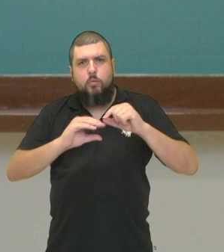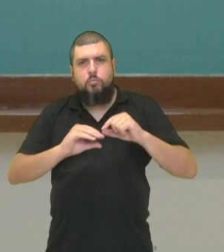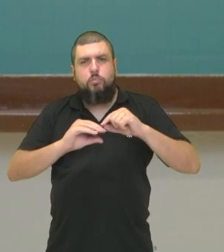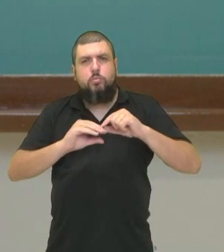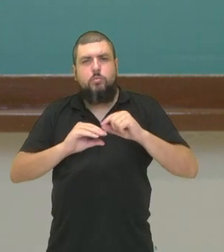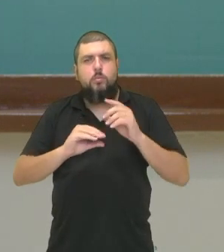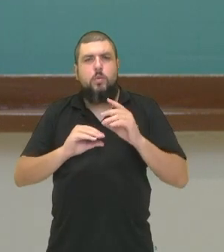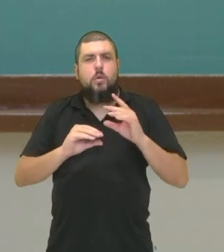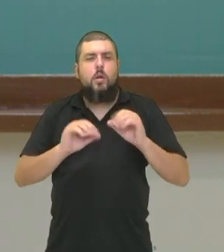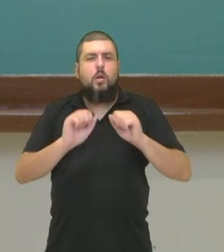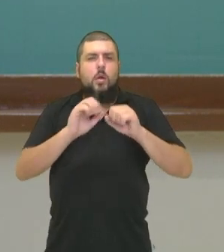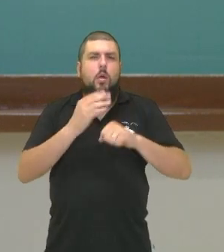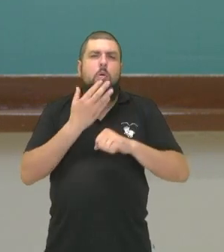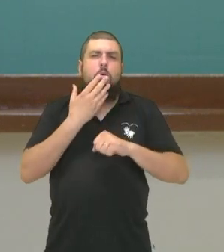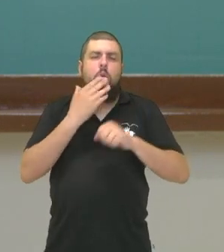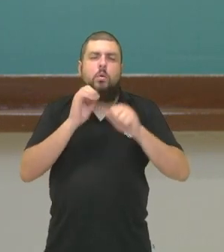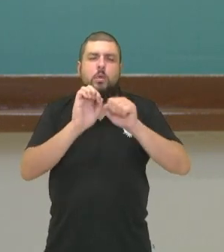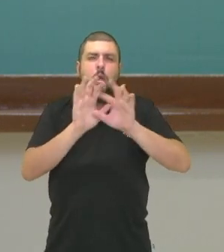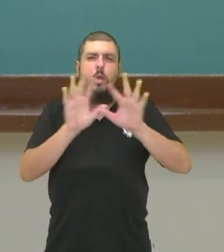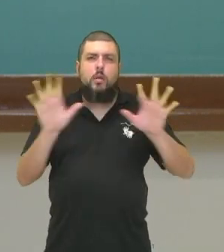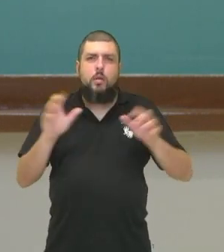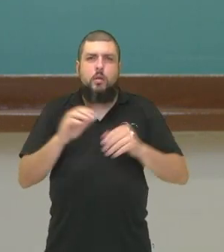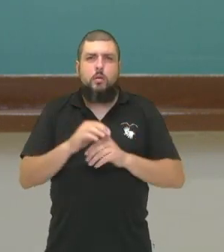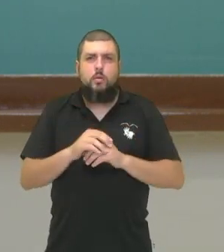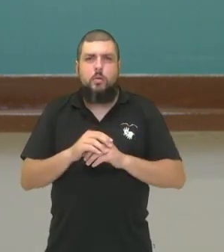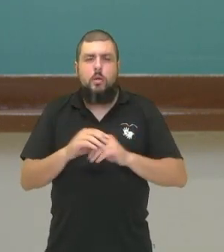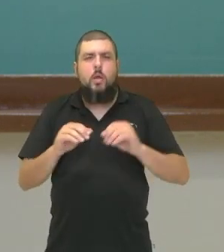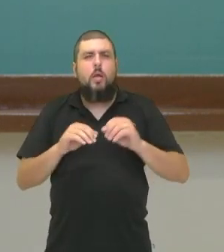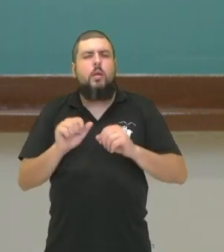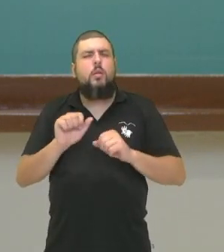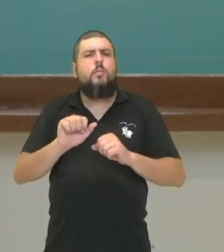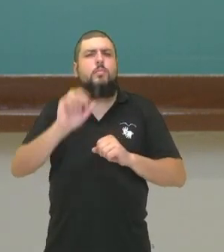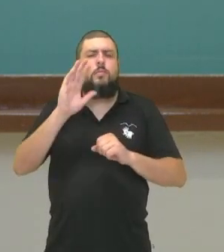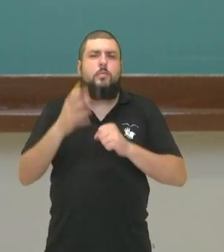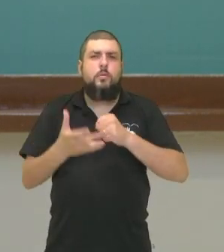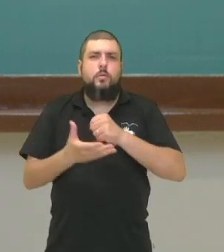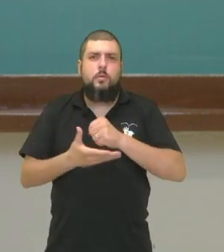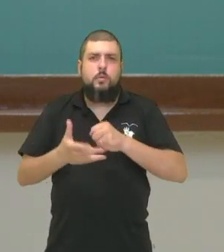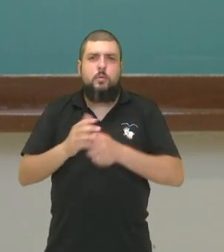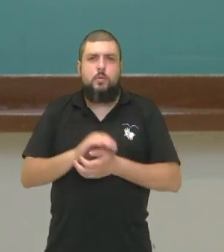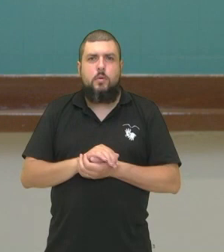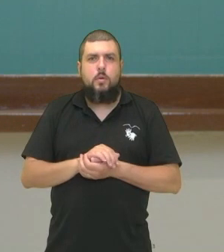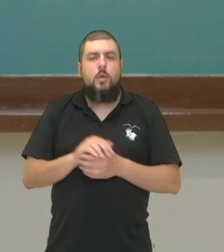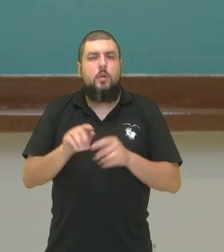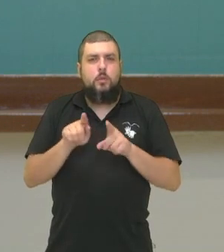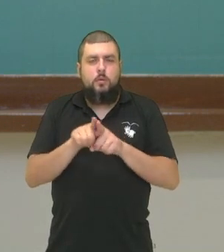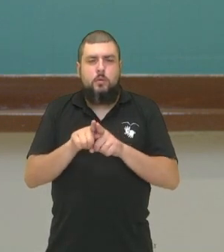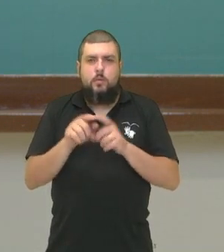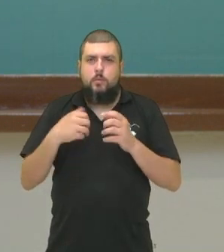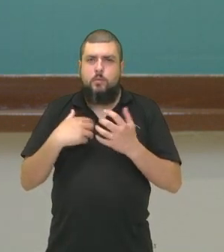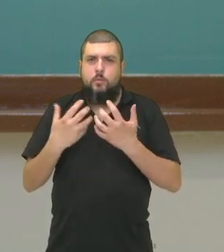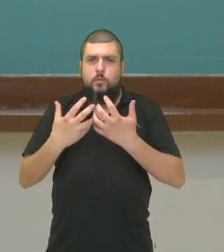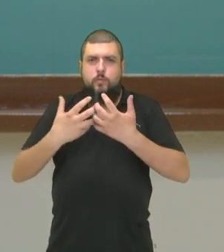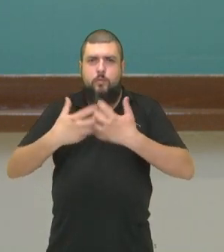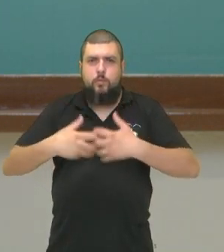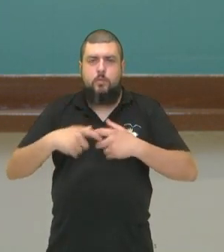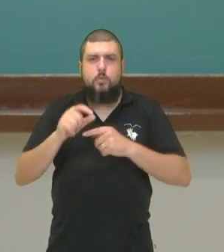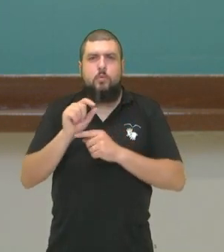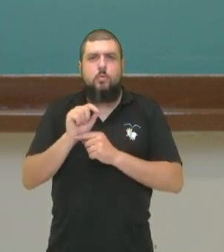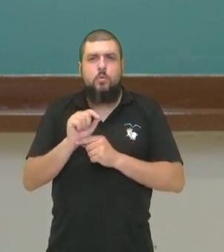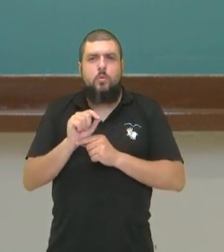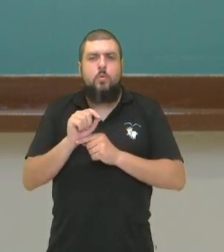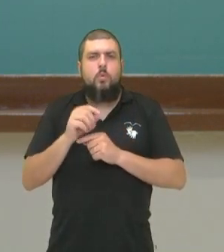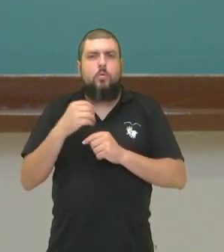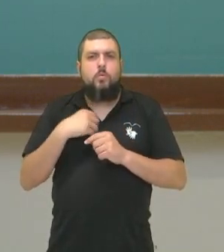fluida. E ele tem um caráter mais básico, então ele também tem a função de neutralizar a acidez do